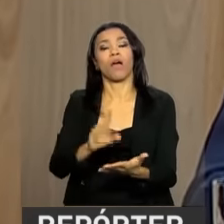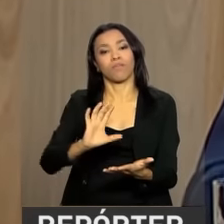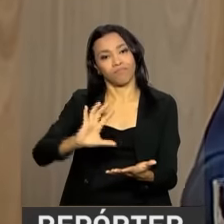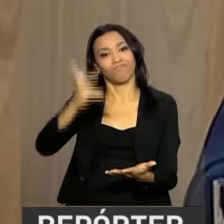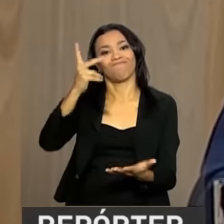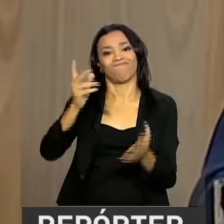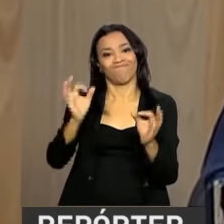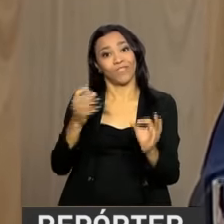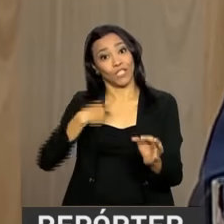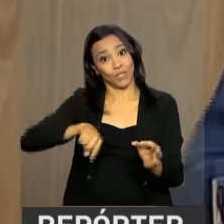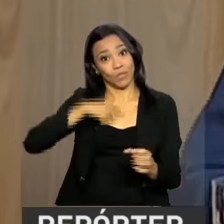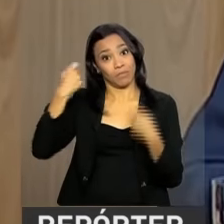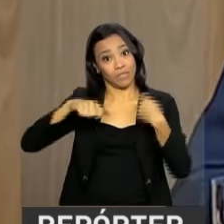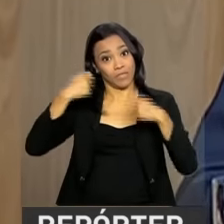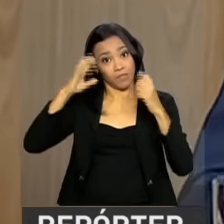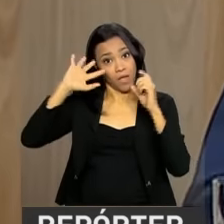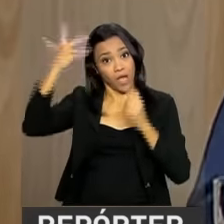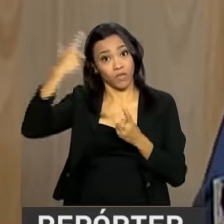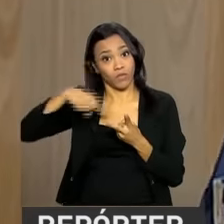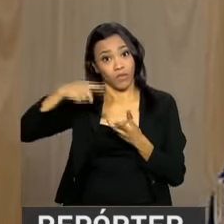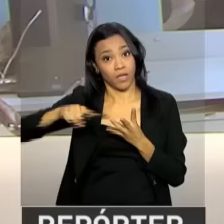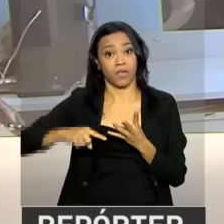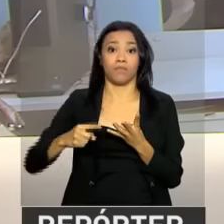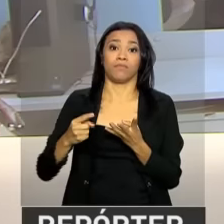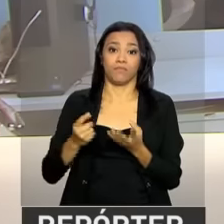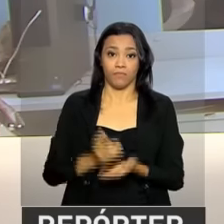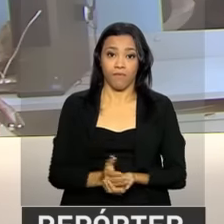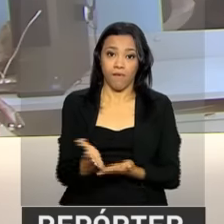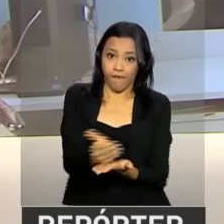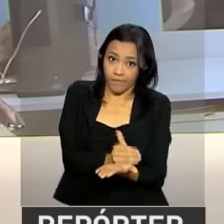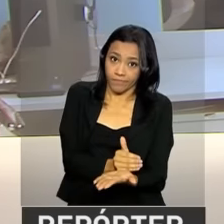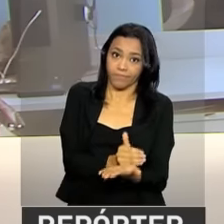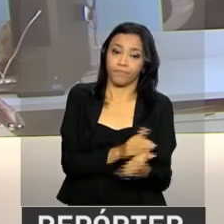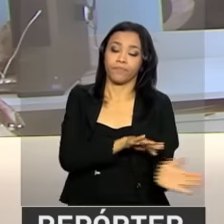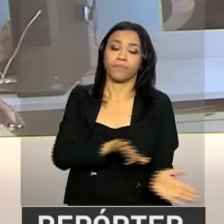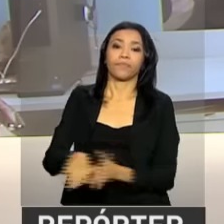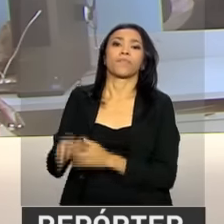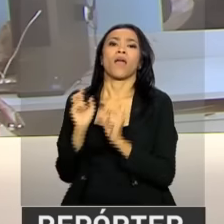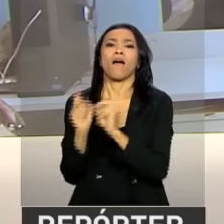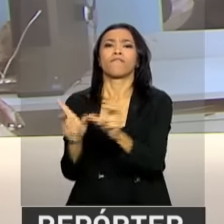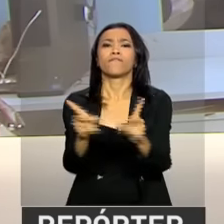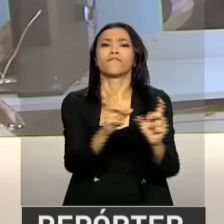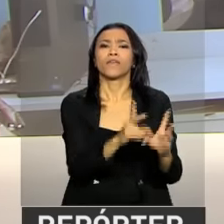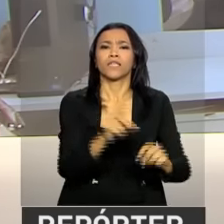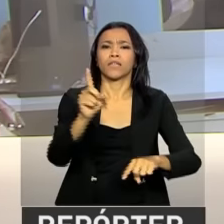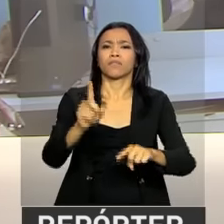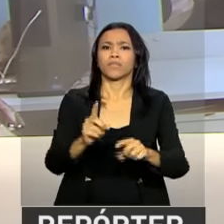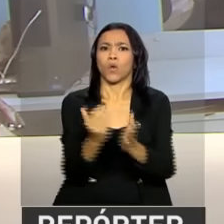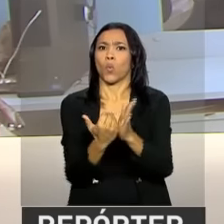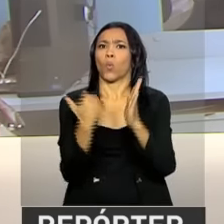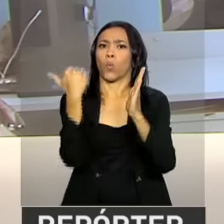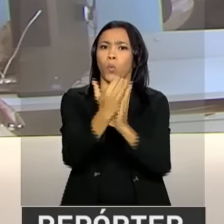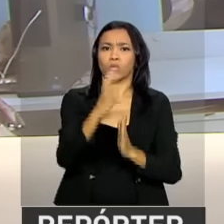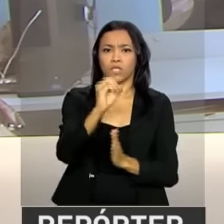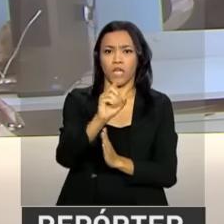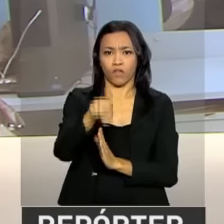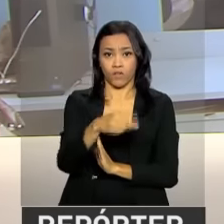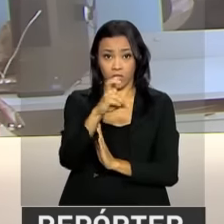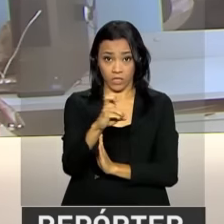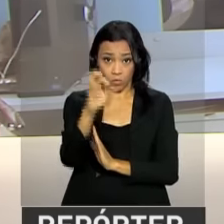qual devemos nos confrontar o quanto antes as vendas do Comércio varegista tiveram alta de